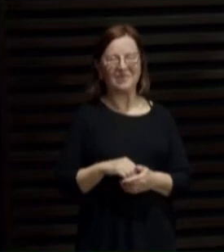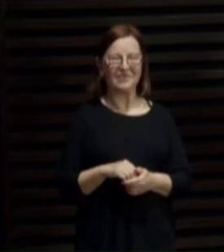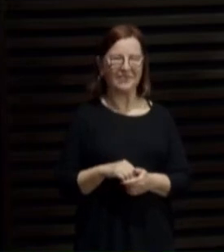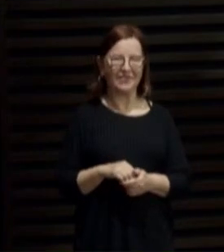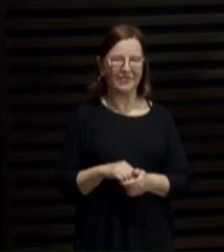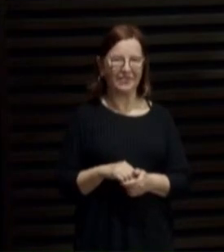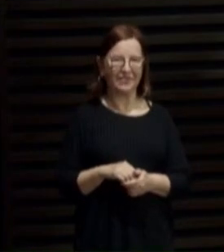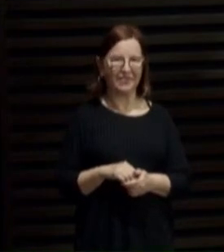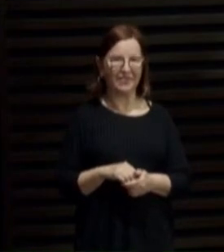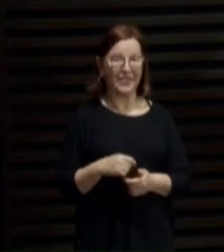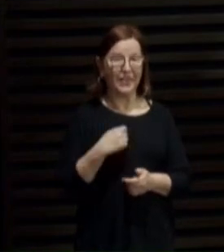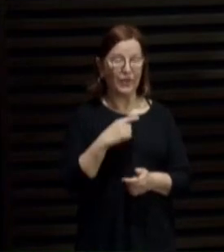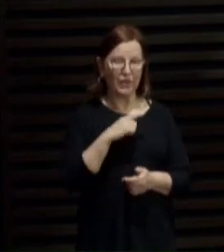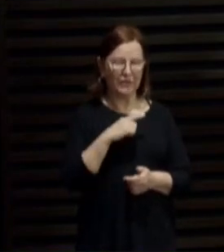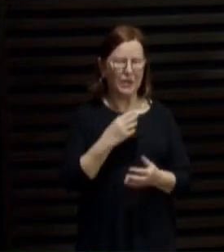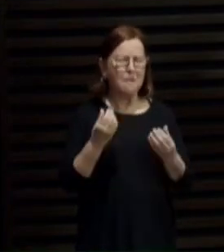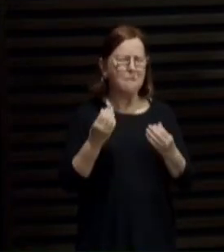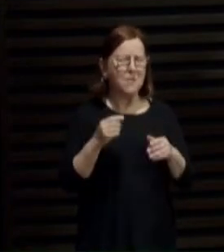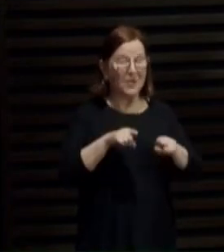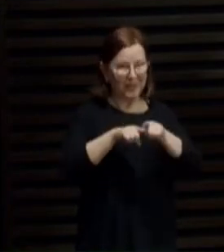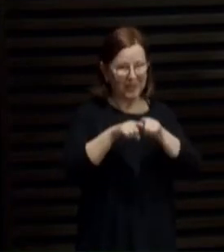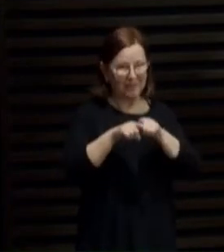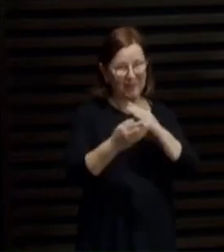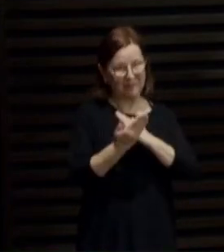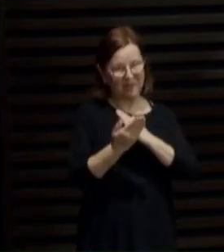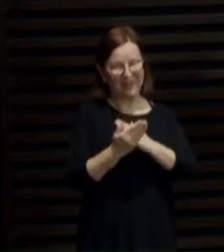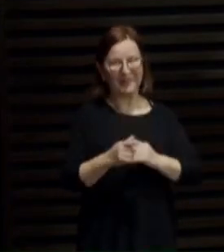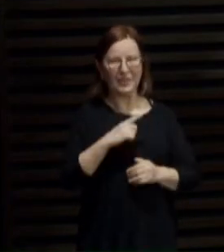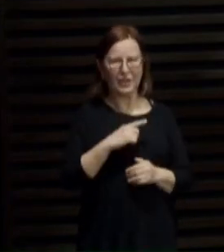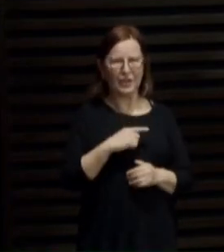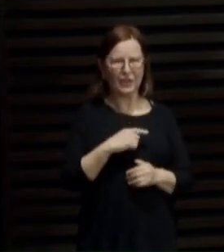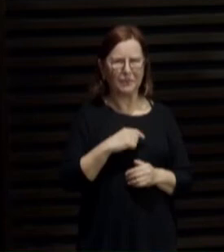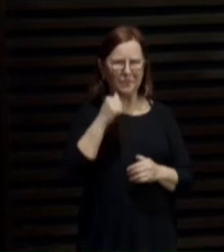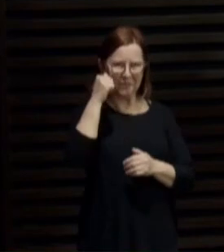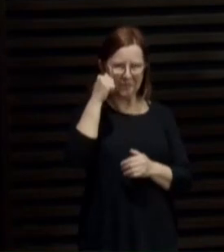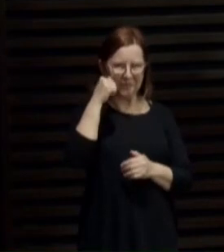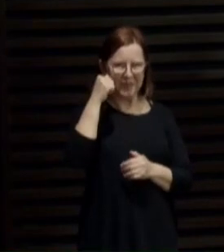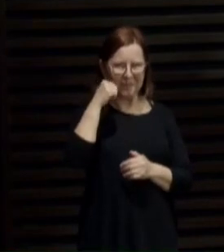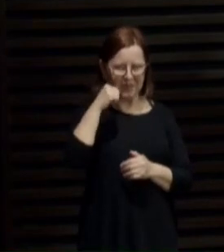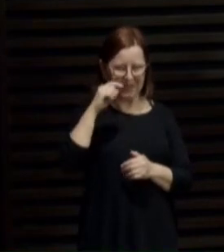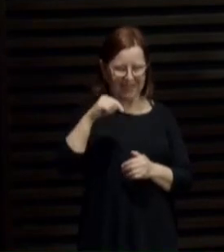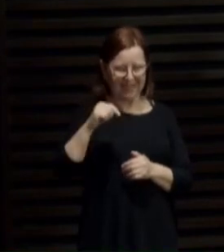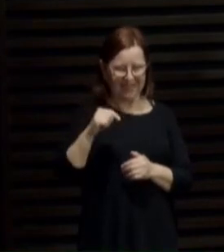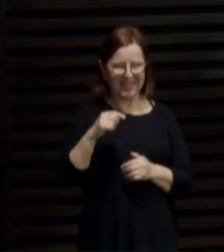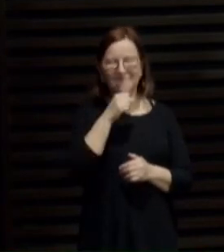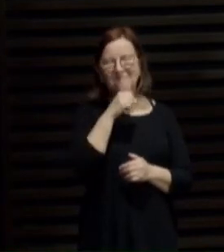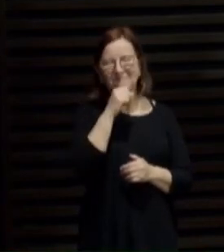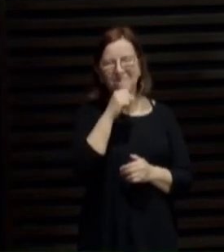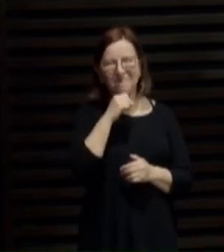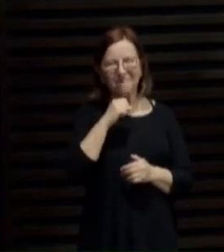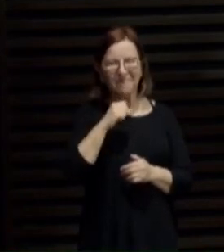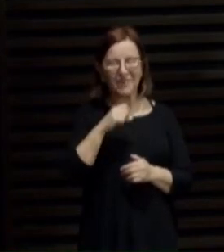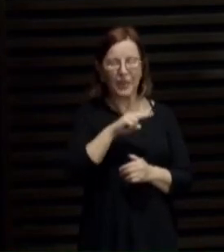Eu tive muitos irmãos que me ajudaram. Tinha uma senhora aqui chamada Isabel Pontes,